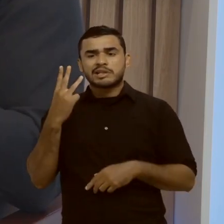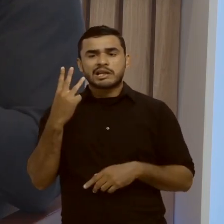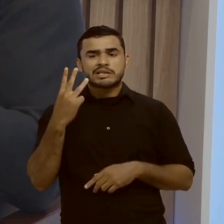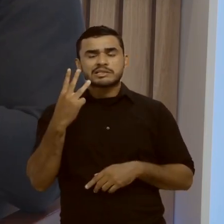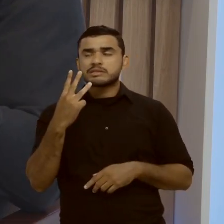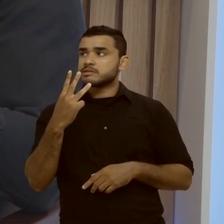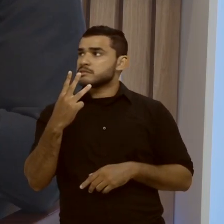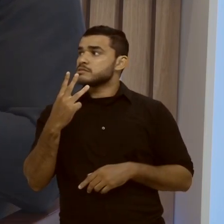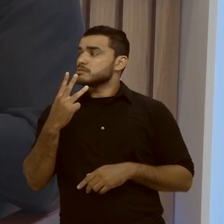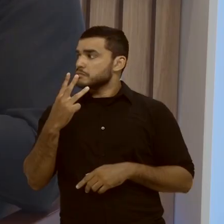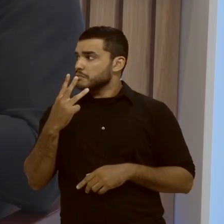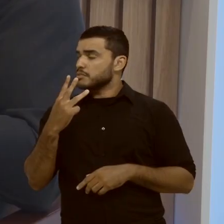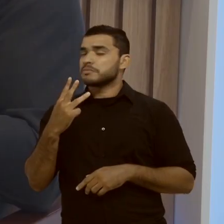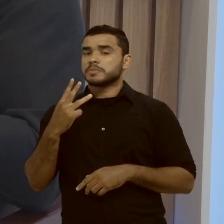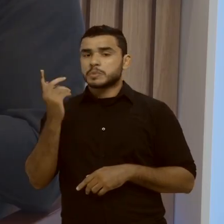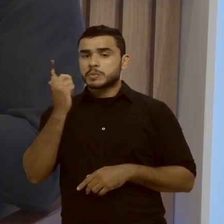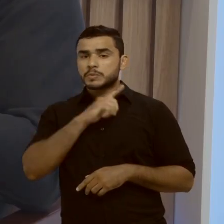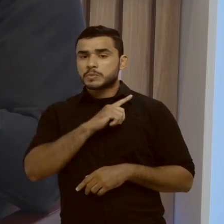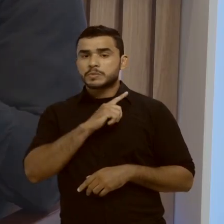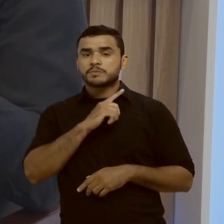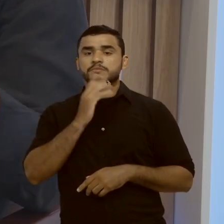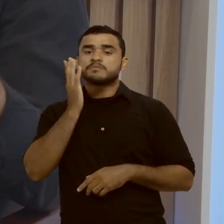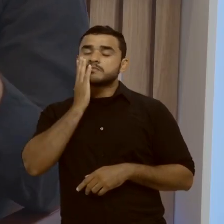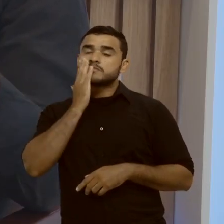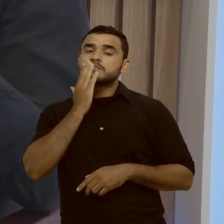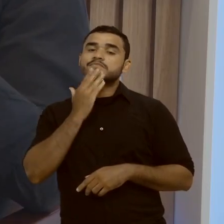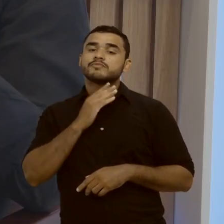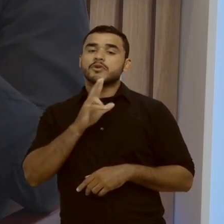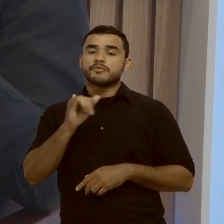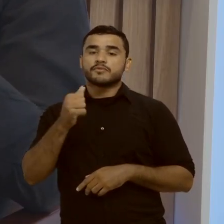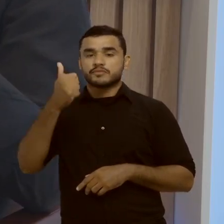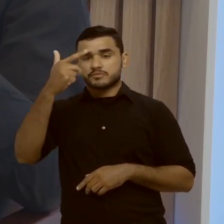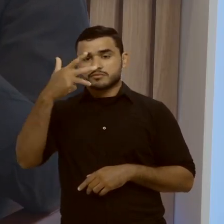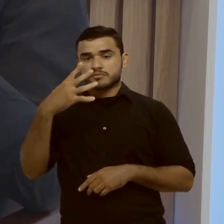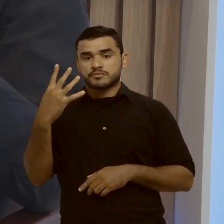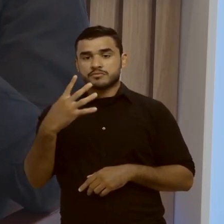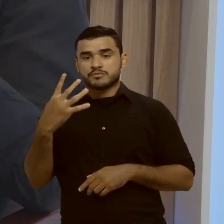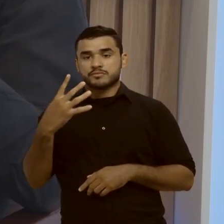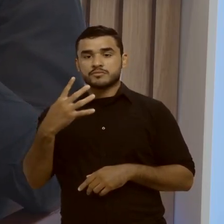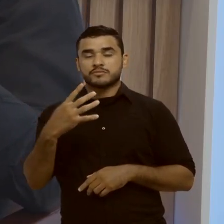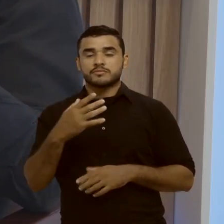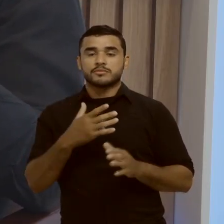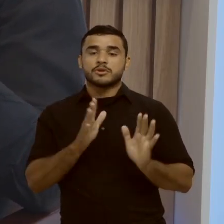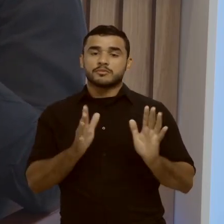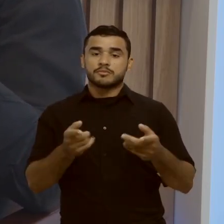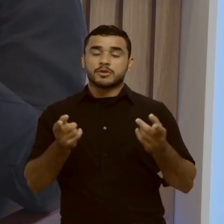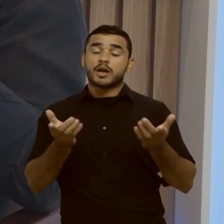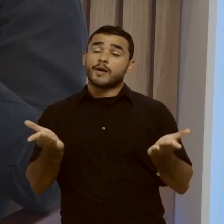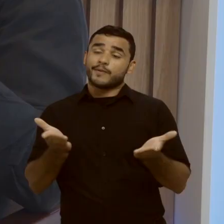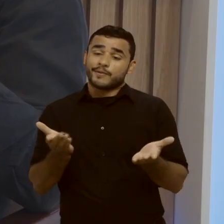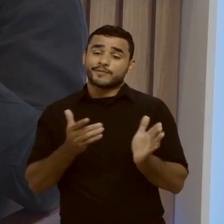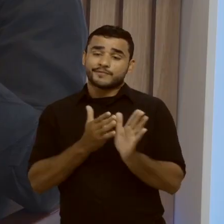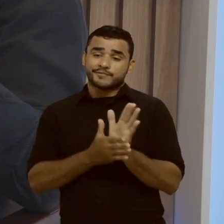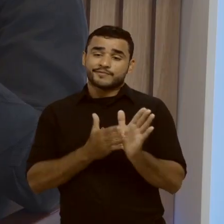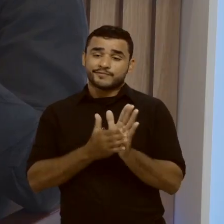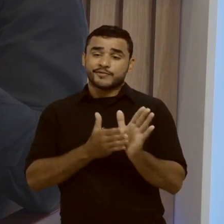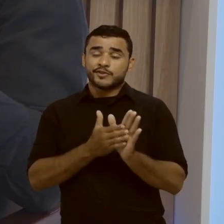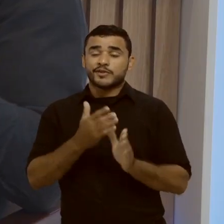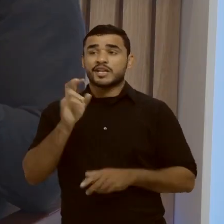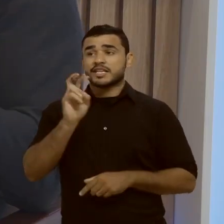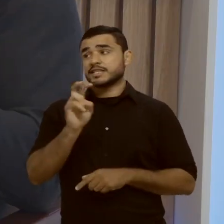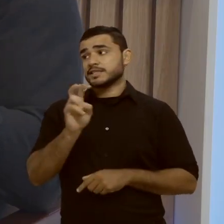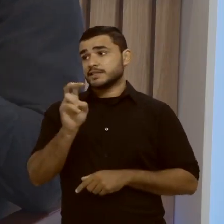competição, mas conseguiu 3 vitórias consecutivas, entrou no G4, deixando o Ferroviário fora desse grupo de